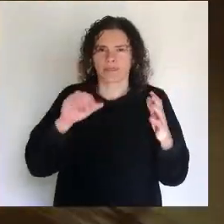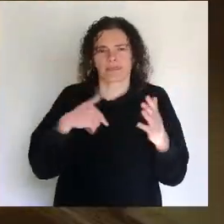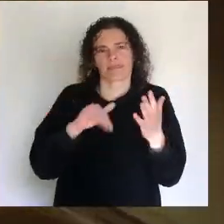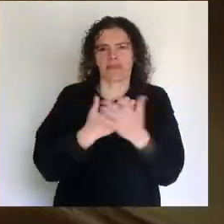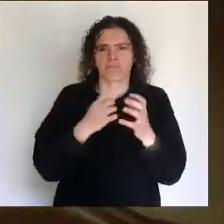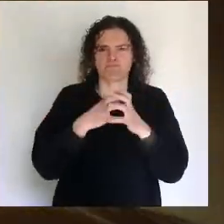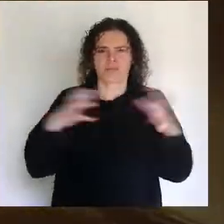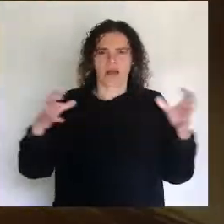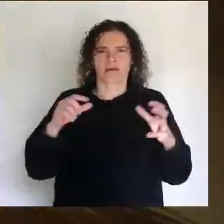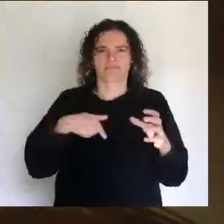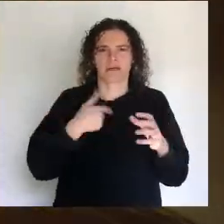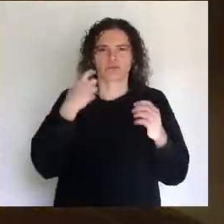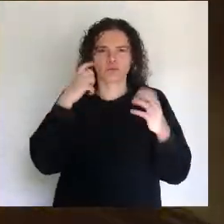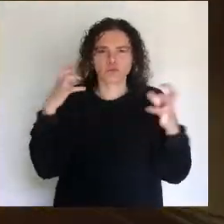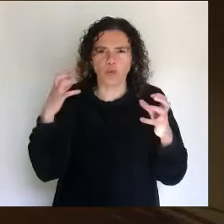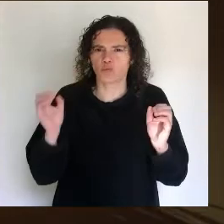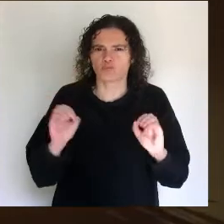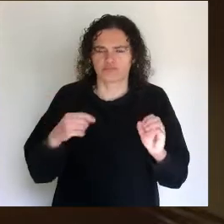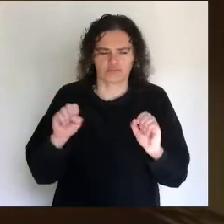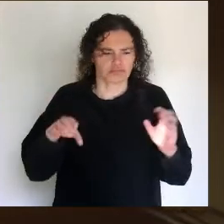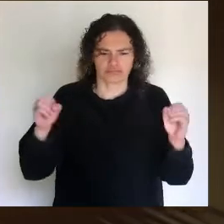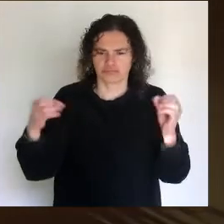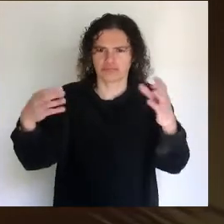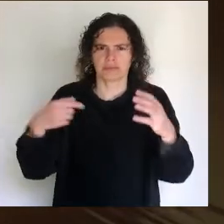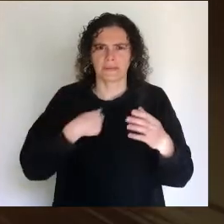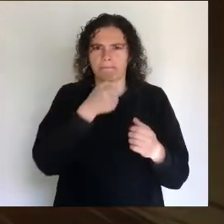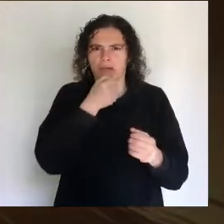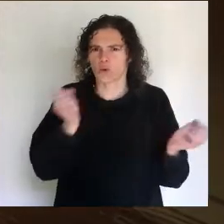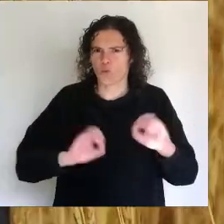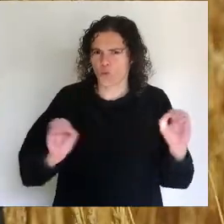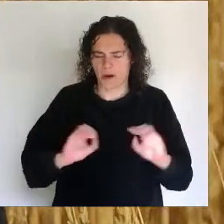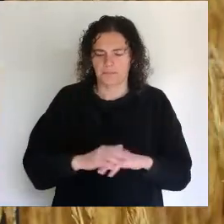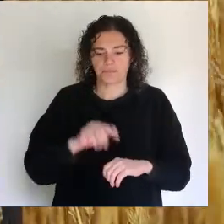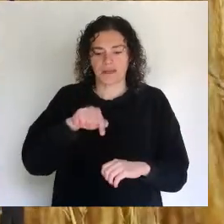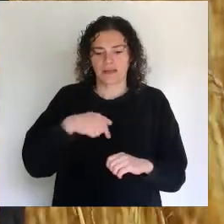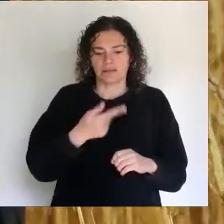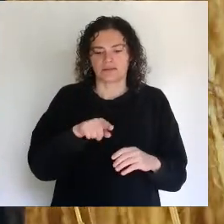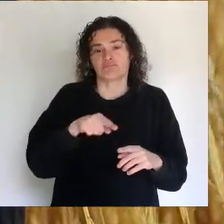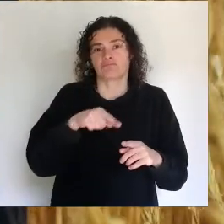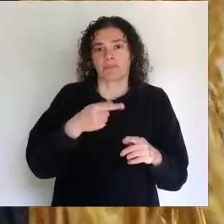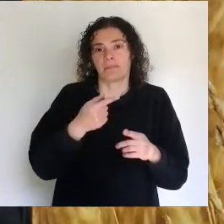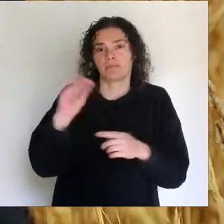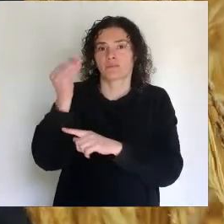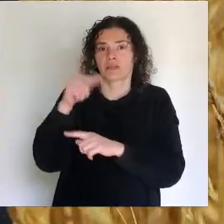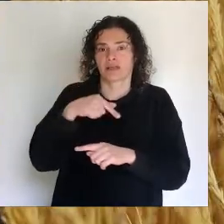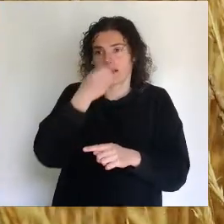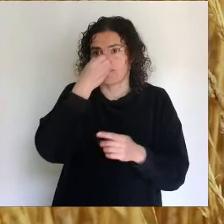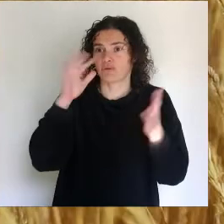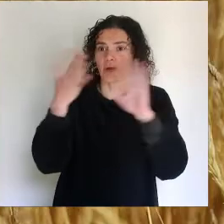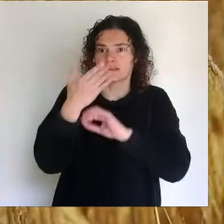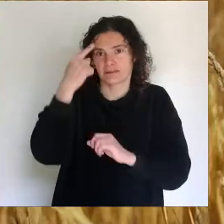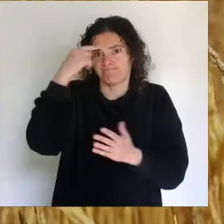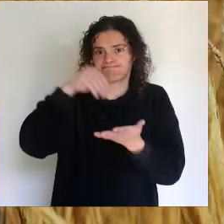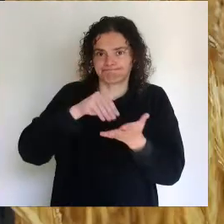não existe qualquer colunas, microfones, etc. Esta peça chama-se Fictional Forests, em português Floresta